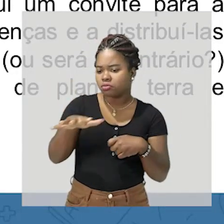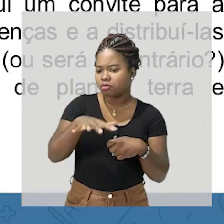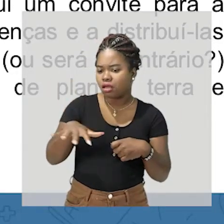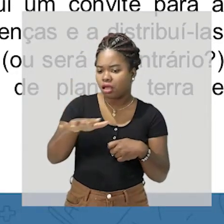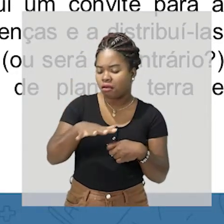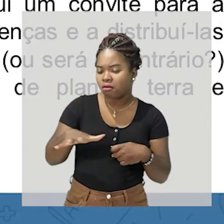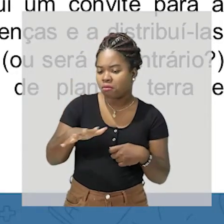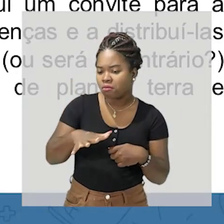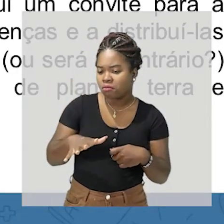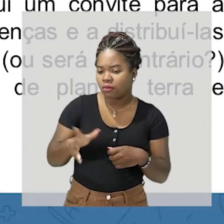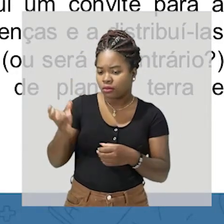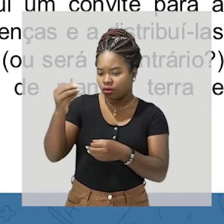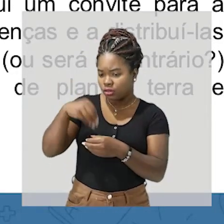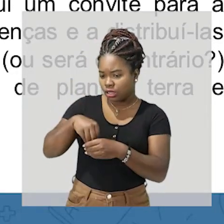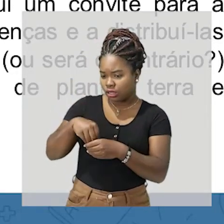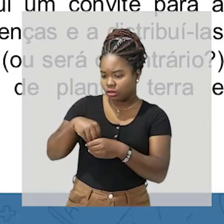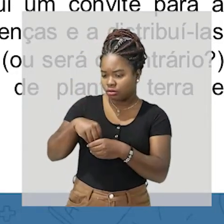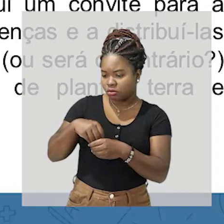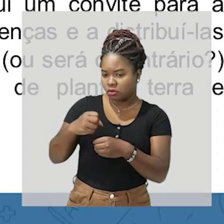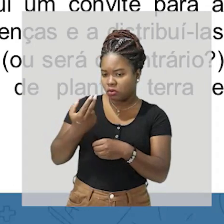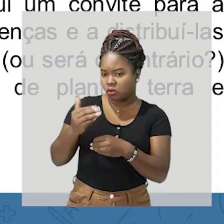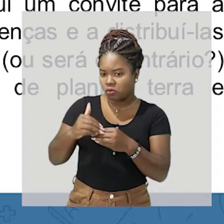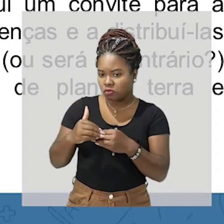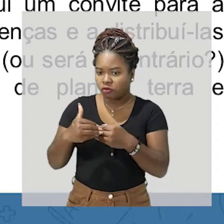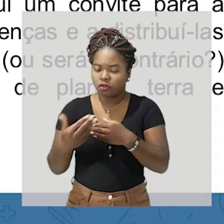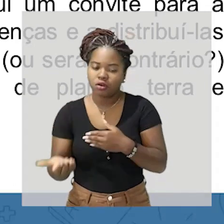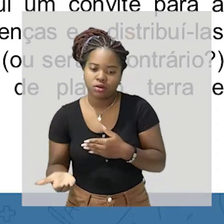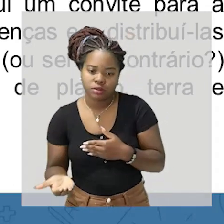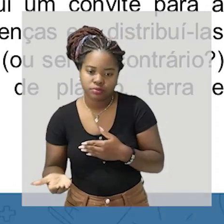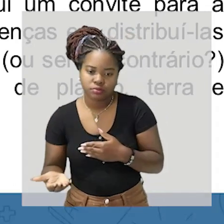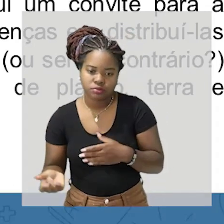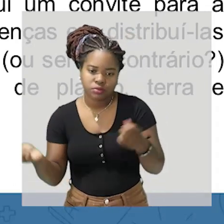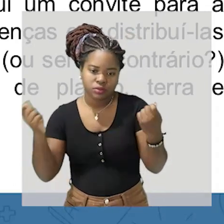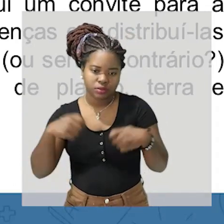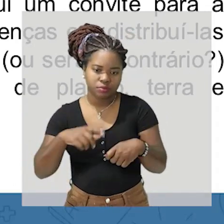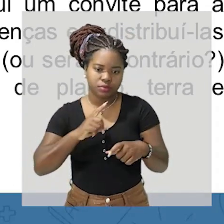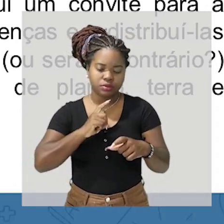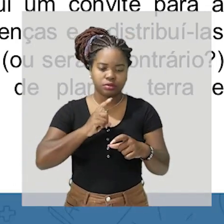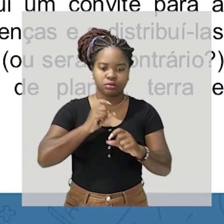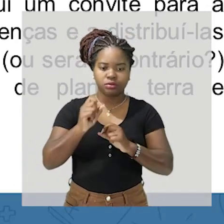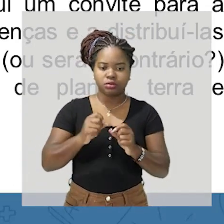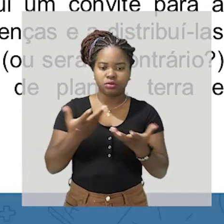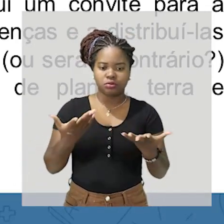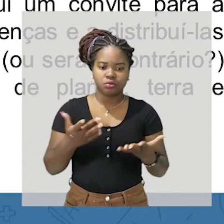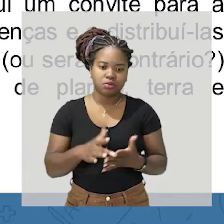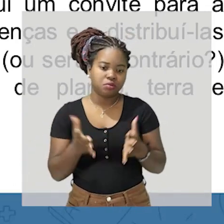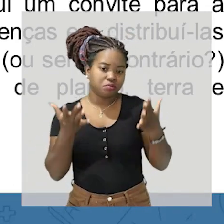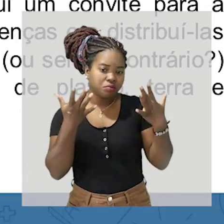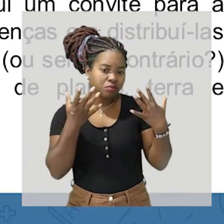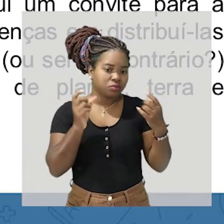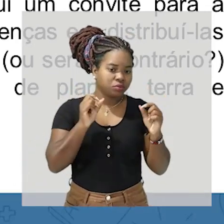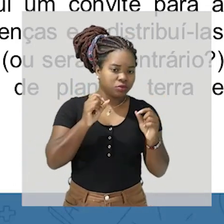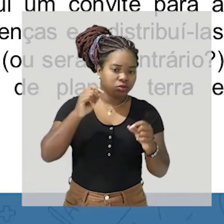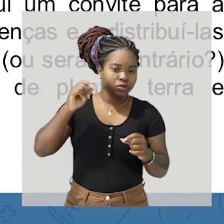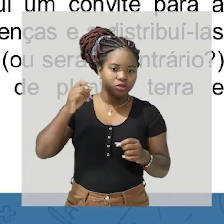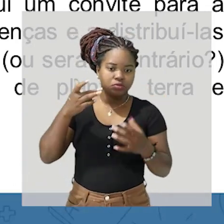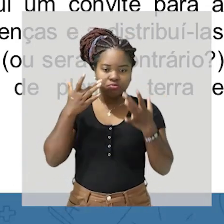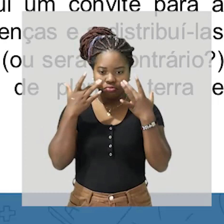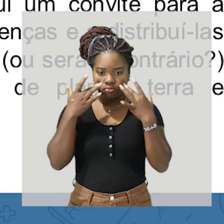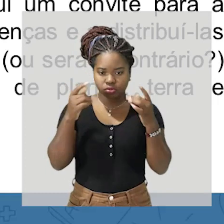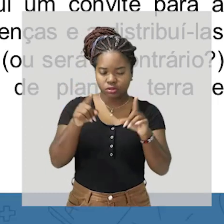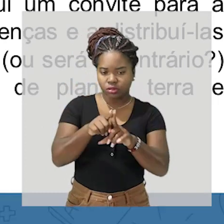interno, trabalhando para um ambiente externo. Uma intervenção, ela pode ser feita na forma de performance, na forma de instalação, na forma de